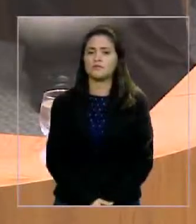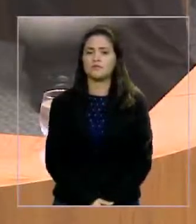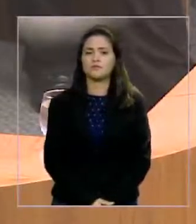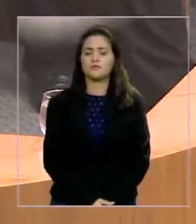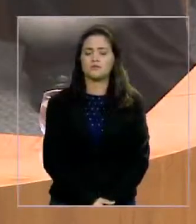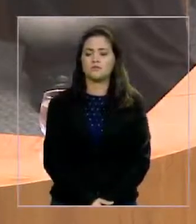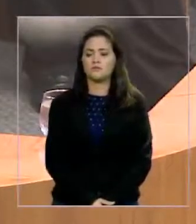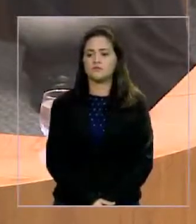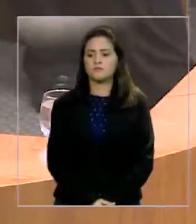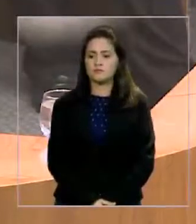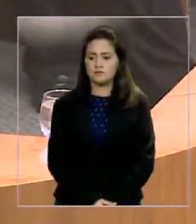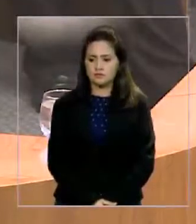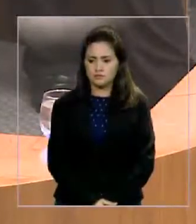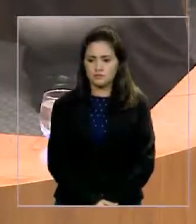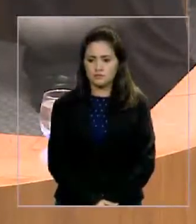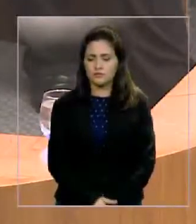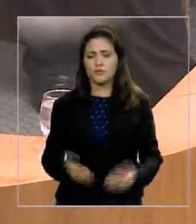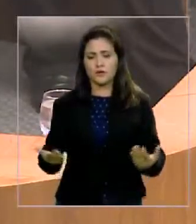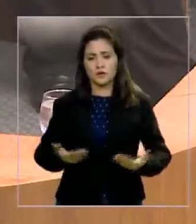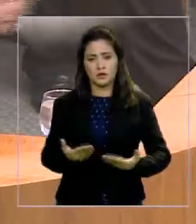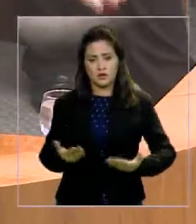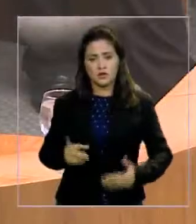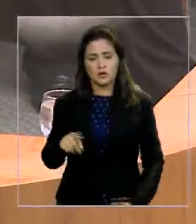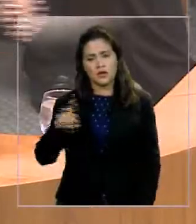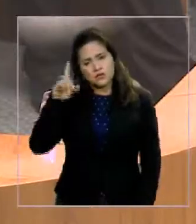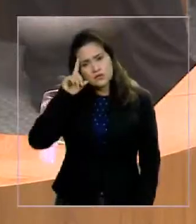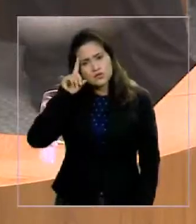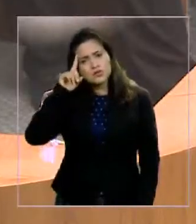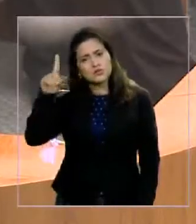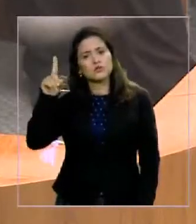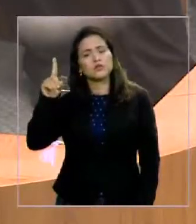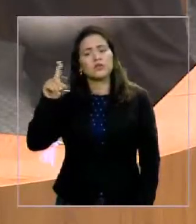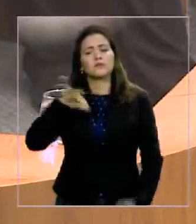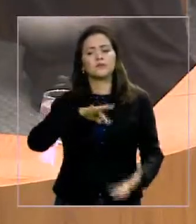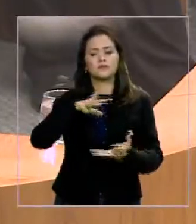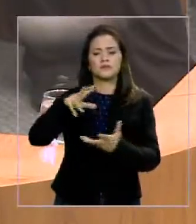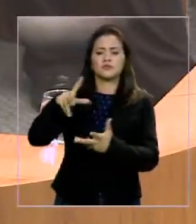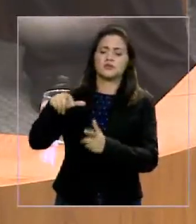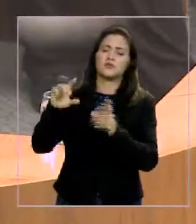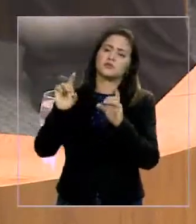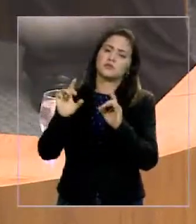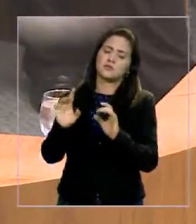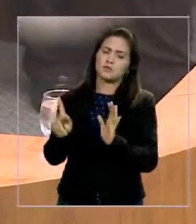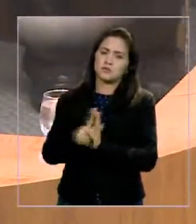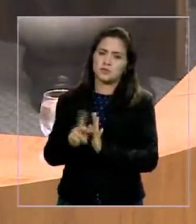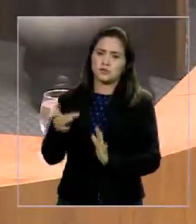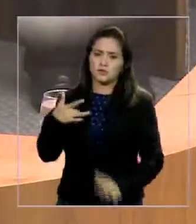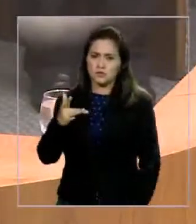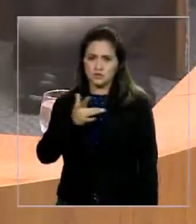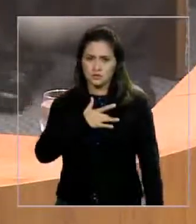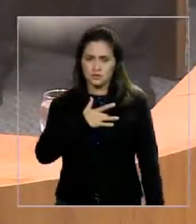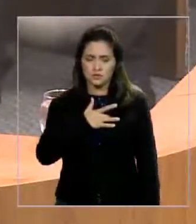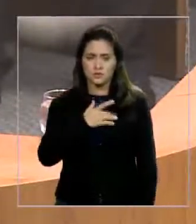evidencia-se, comemora-se o Dia Internacional da Saúde. E no ano de 2015, eu estive na tribuna da Assembleia